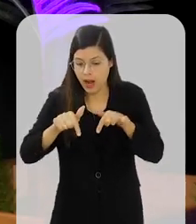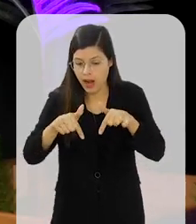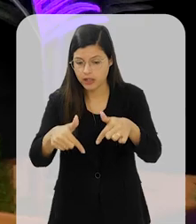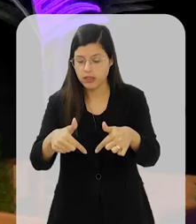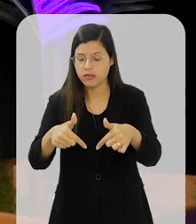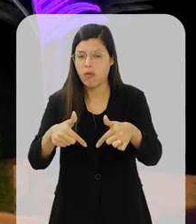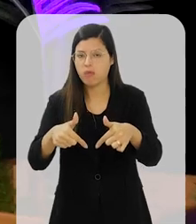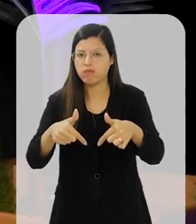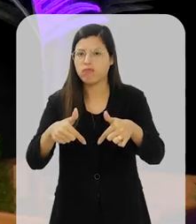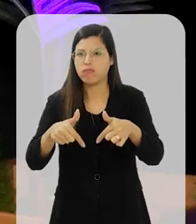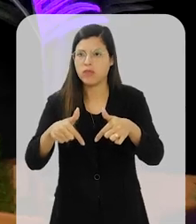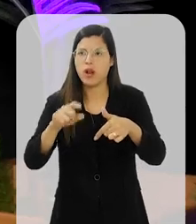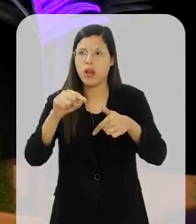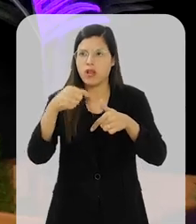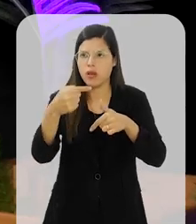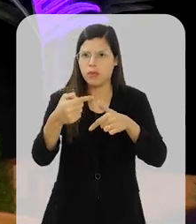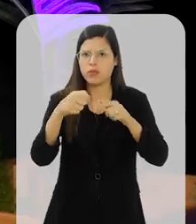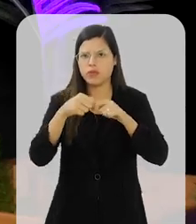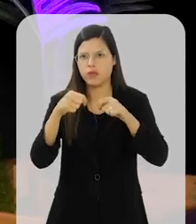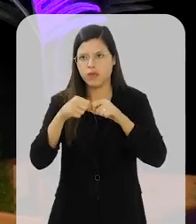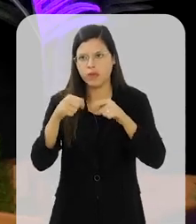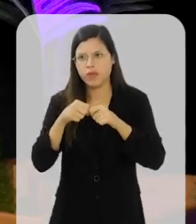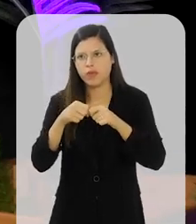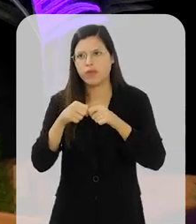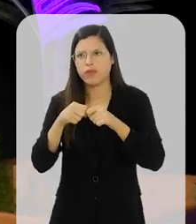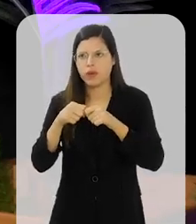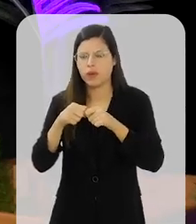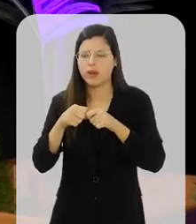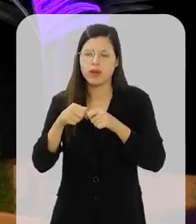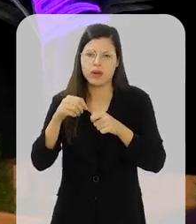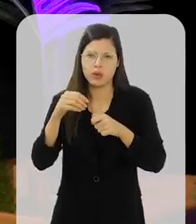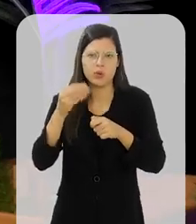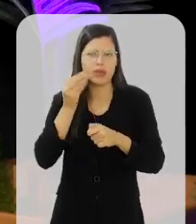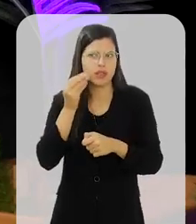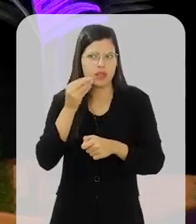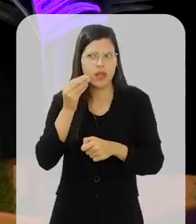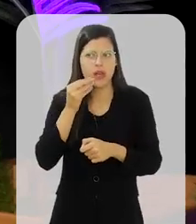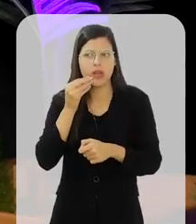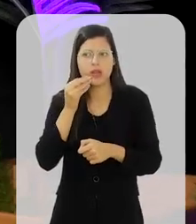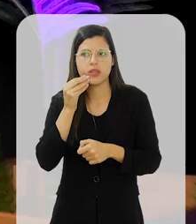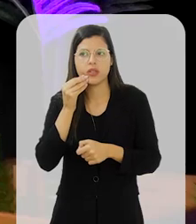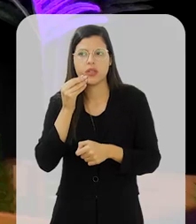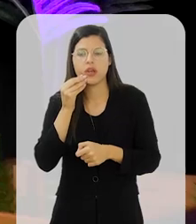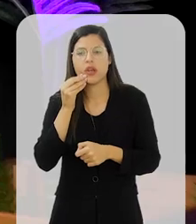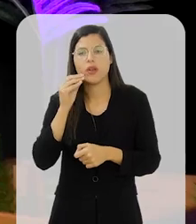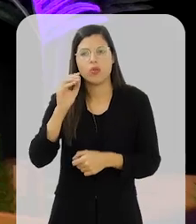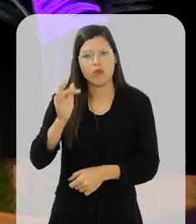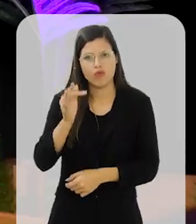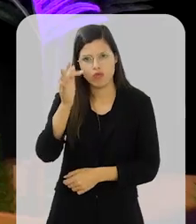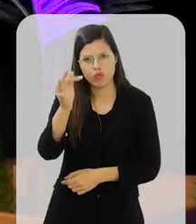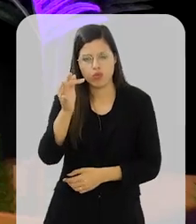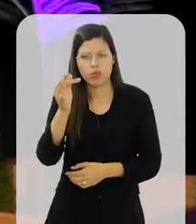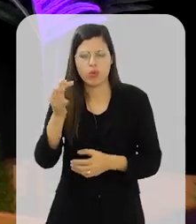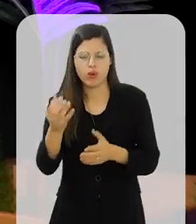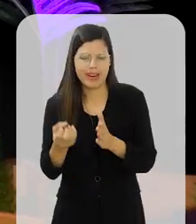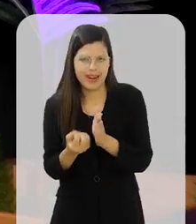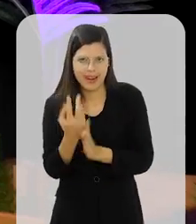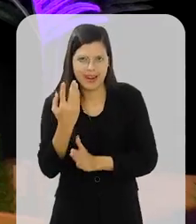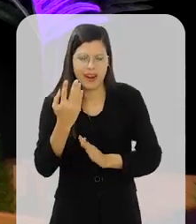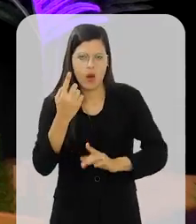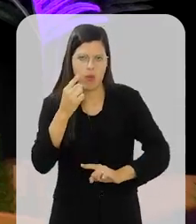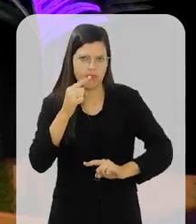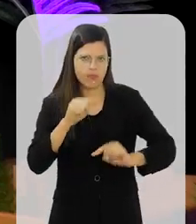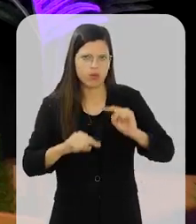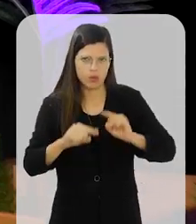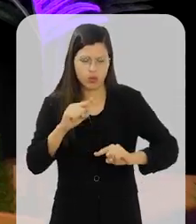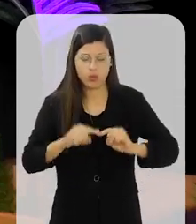então, ser feitos os ensaios clínicos e chegar, né, os testes clínicos, né, para que possa depois gerar um